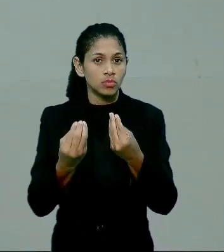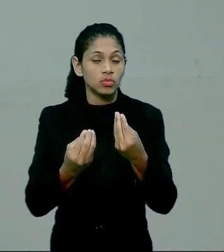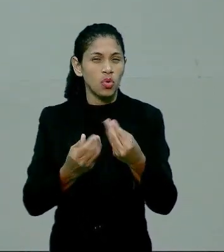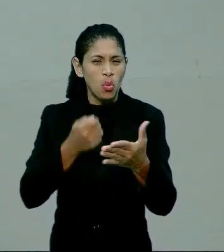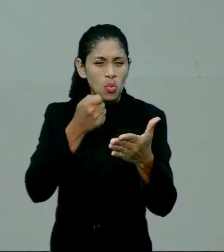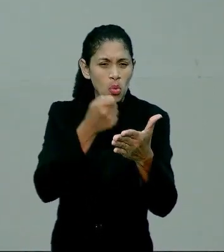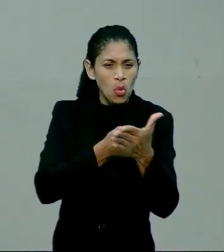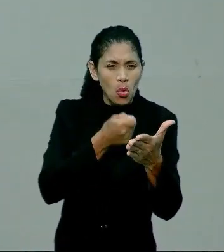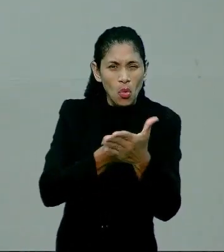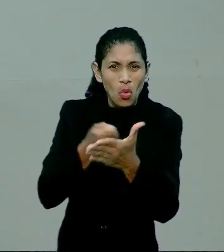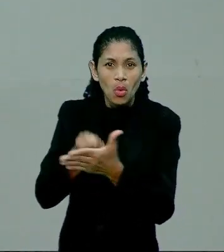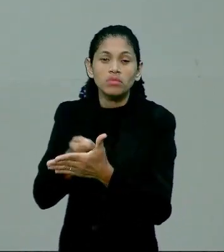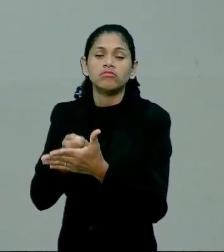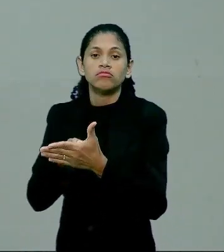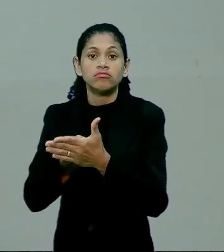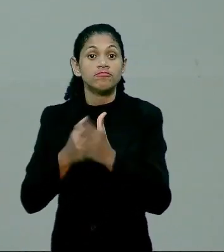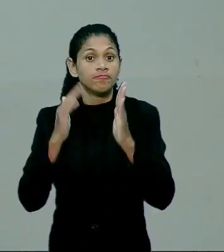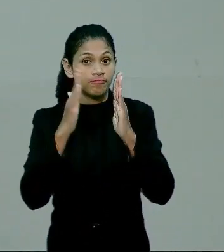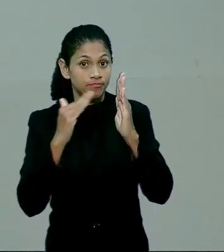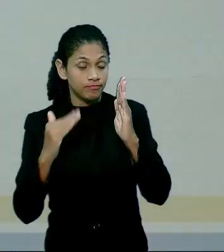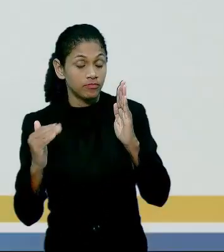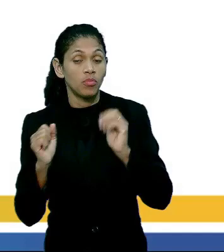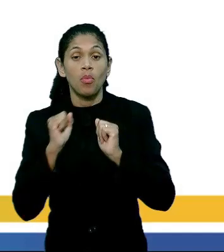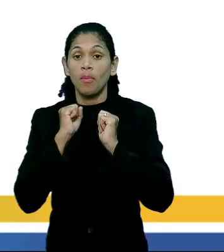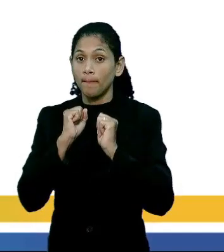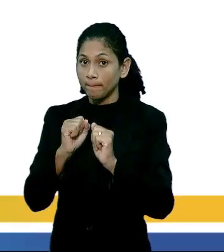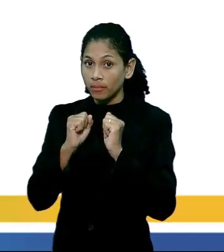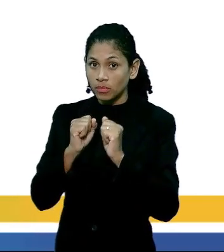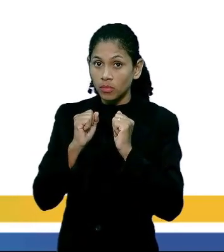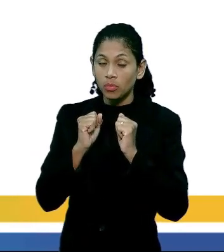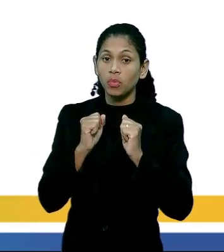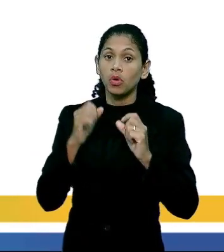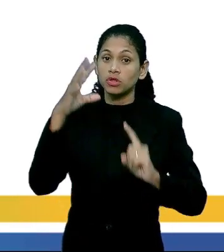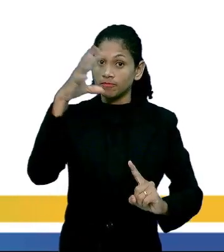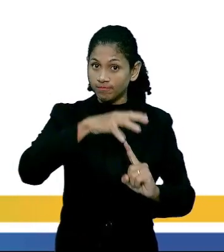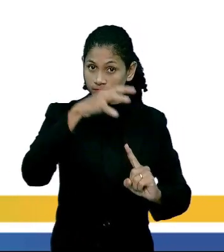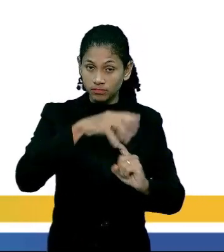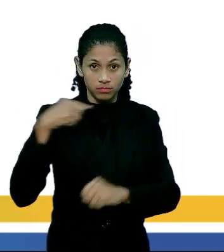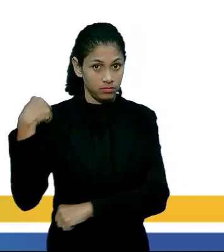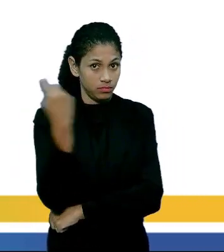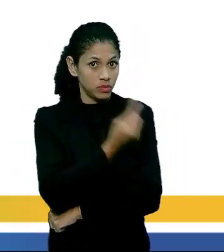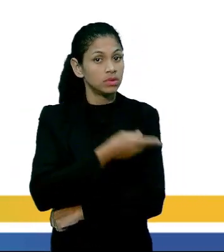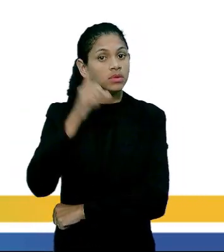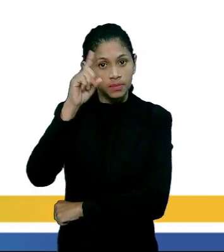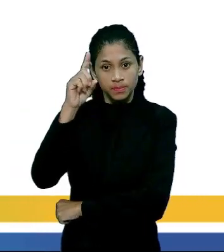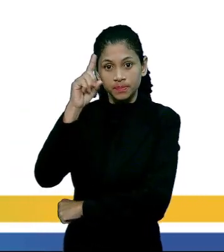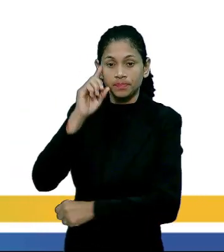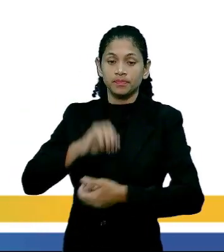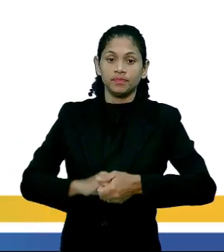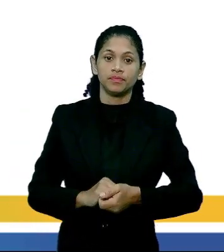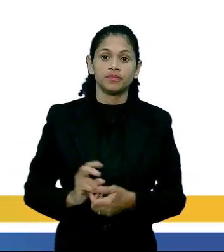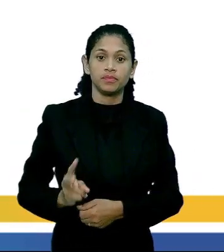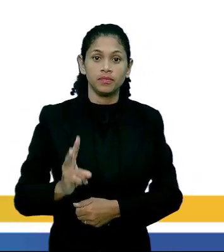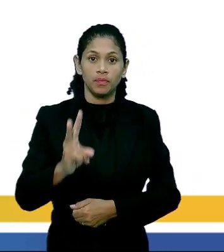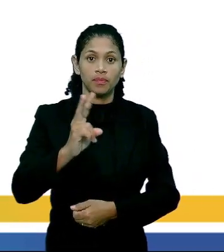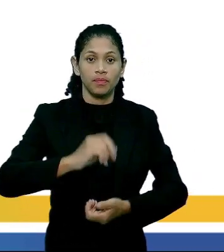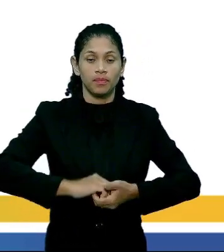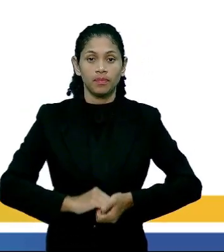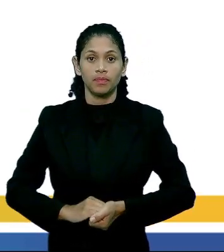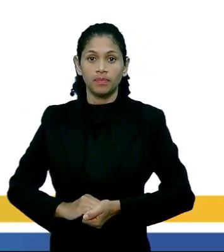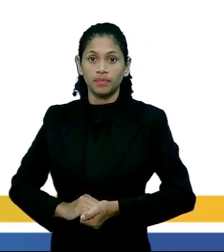pressão estética, ela pode influenciar no nosso cotidiano, beleza? Então a gente segue mais um pouquinho e aí é o